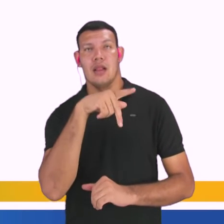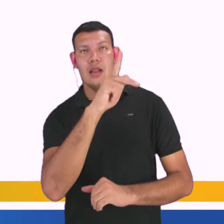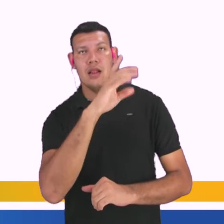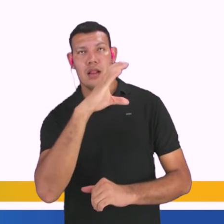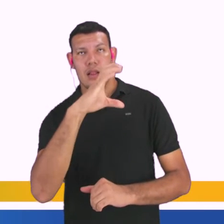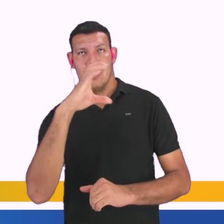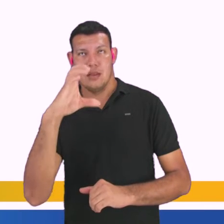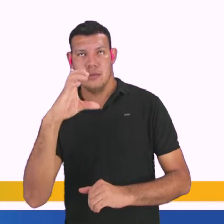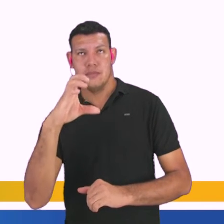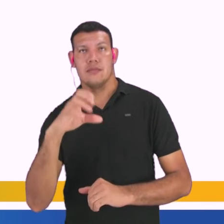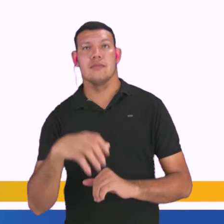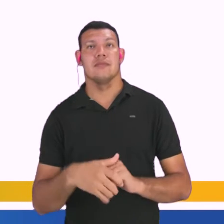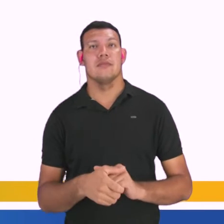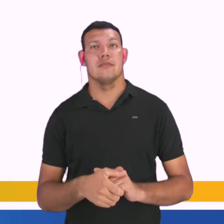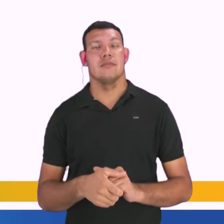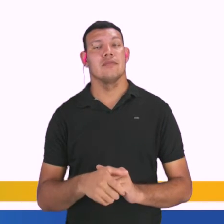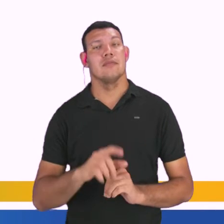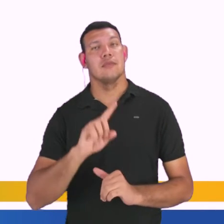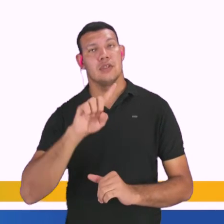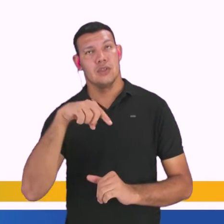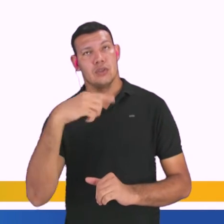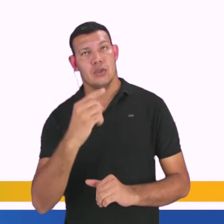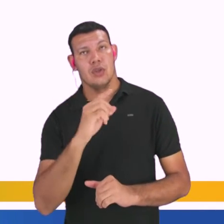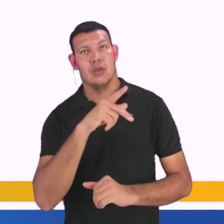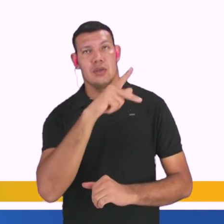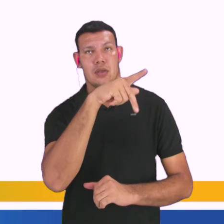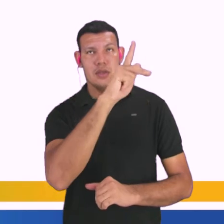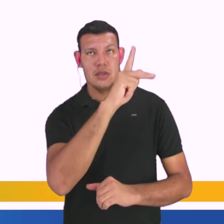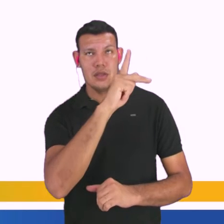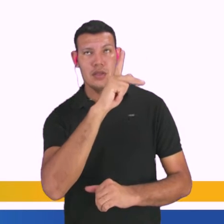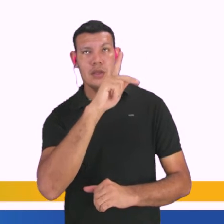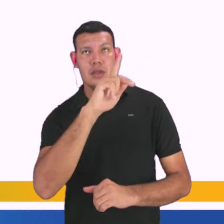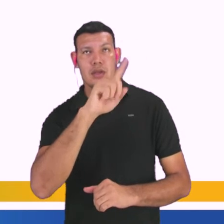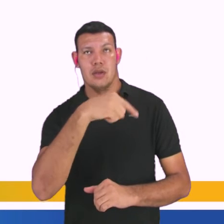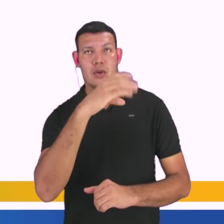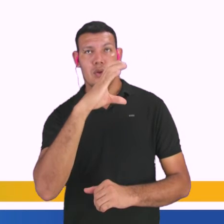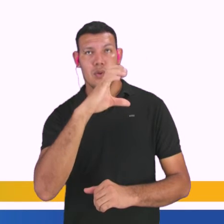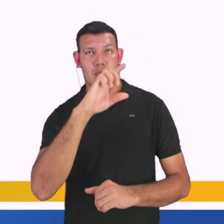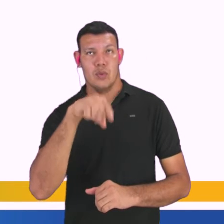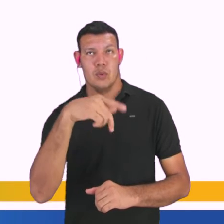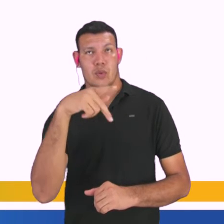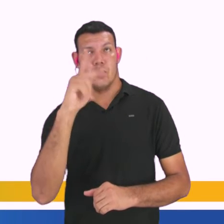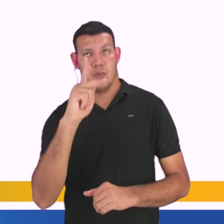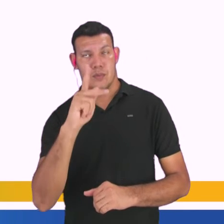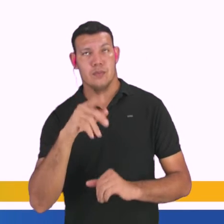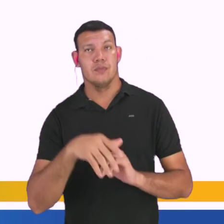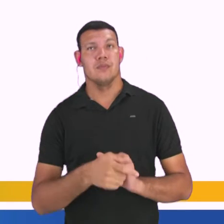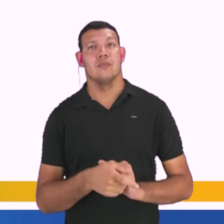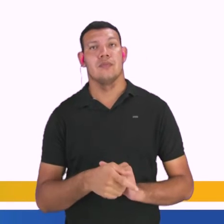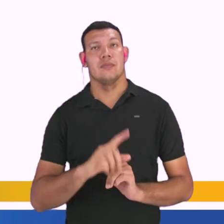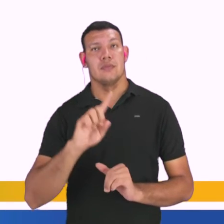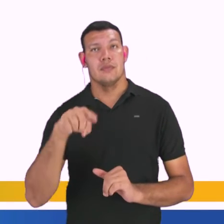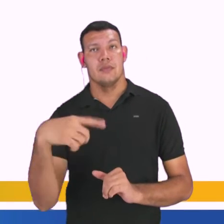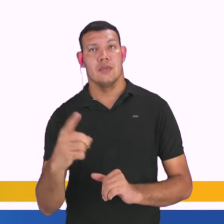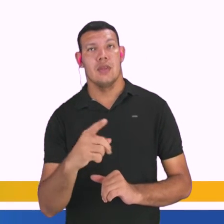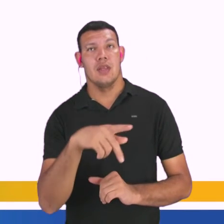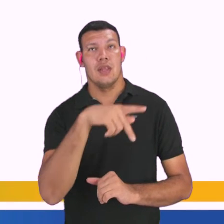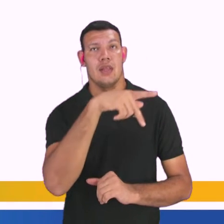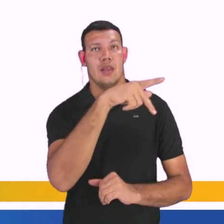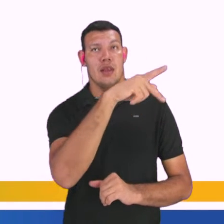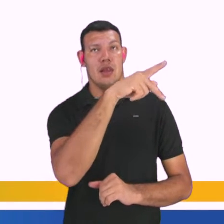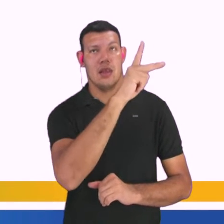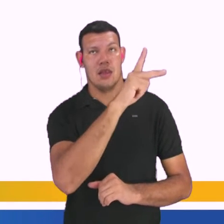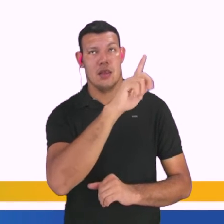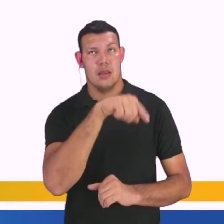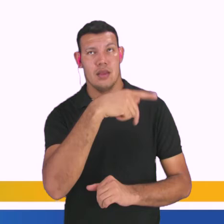e mais adiante nós vamos ter cara coroa e cara em seguida duas caras e uma coroa